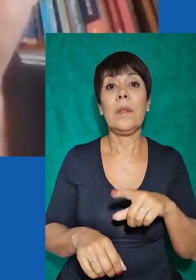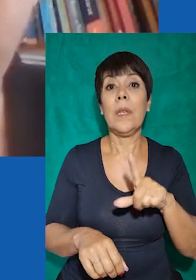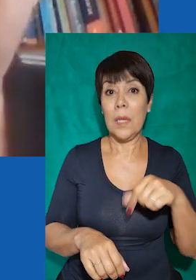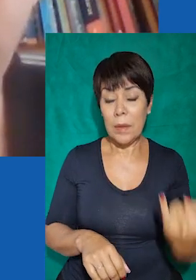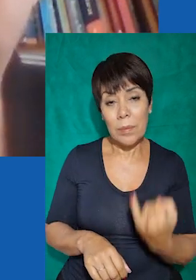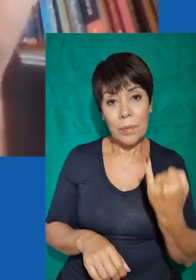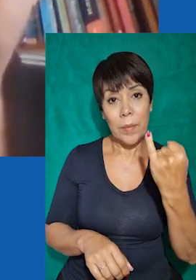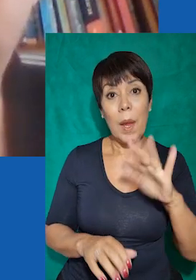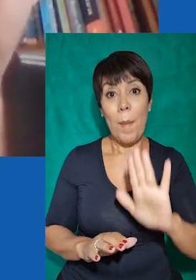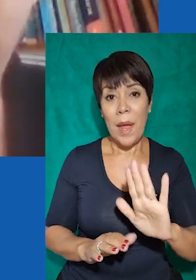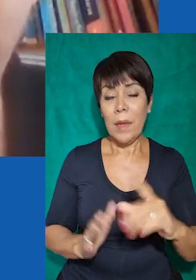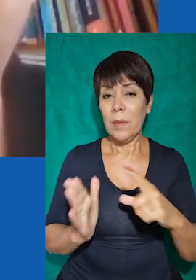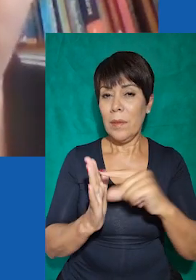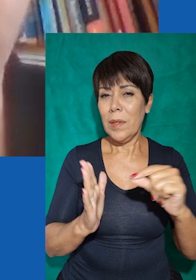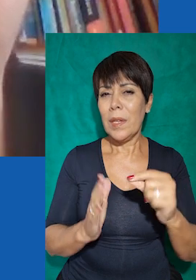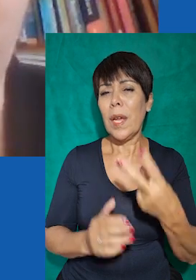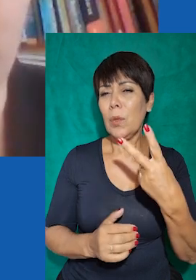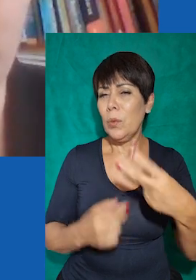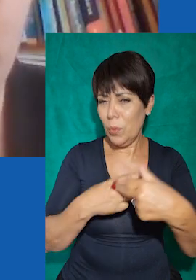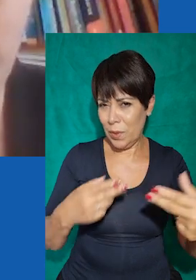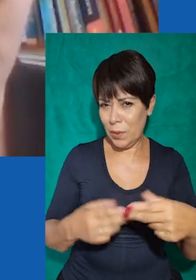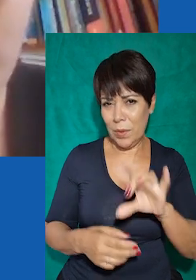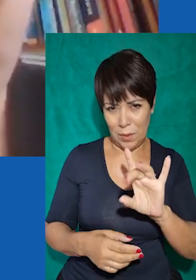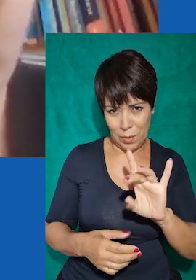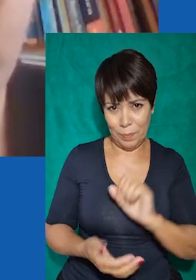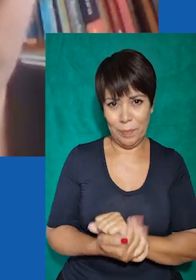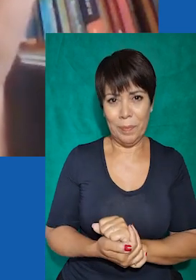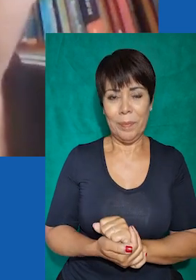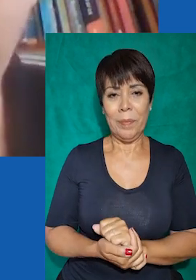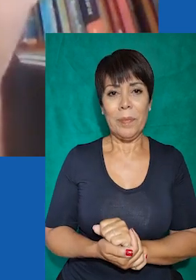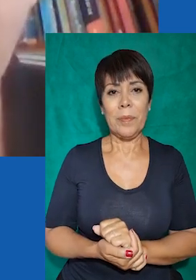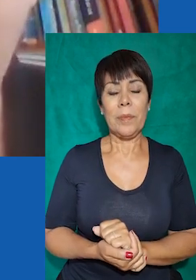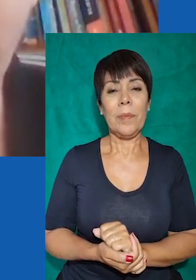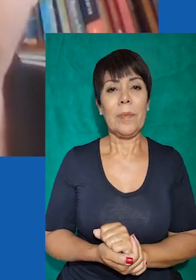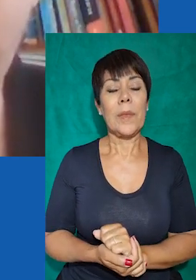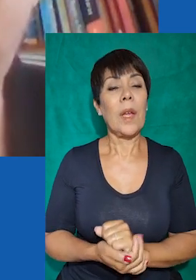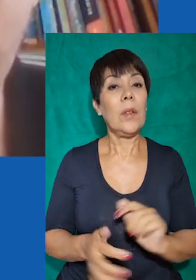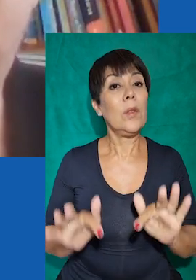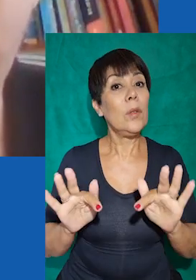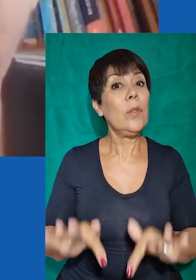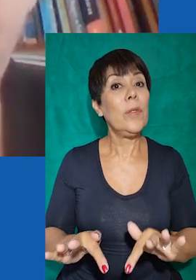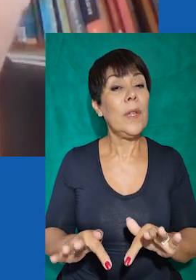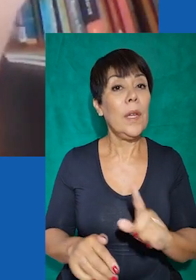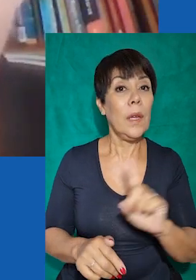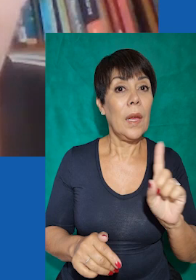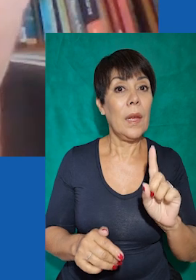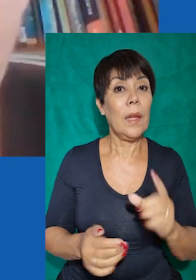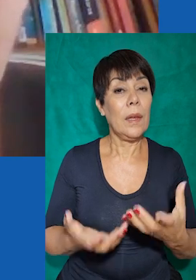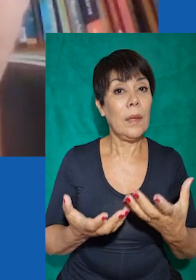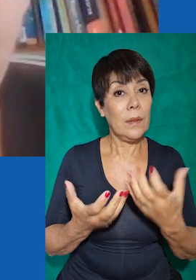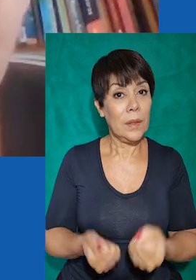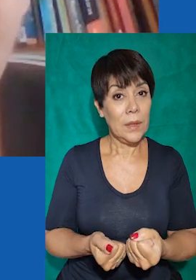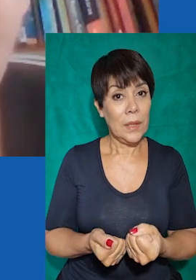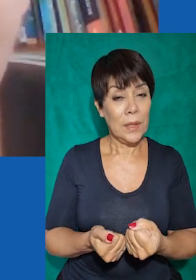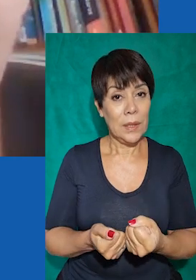vou destacar talvez duas coisas apenas. Que logo após ela assumir o